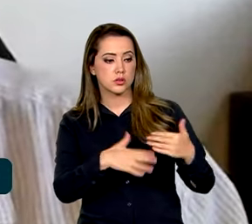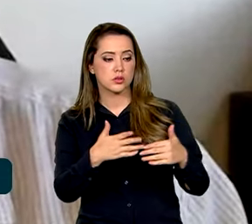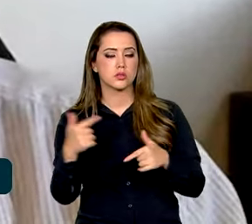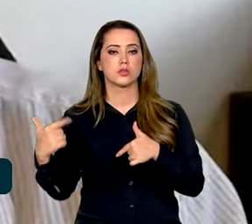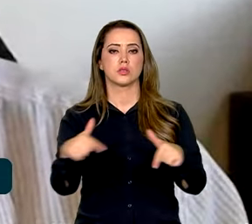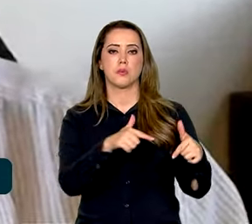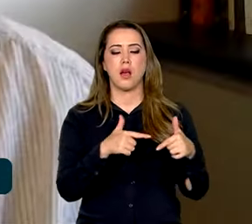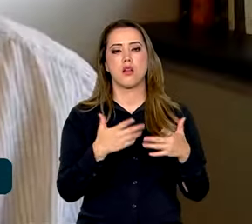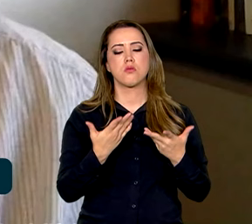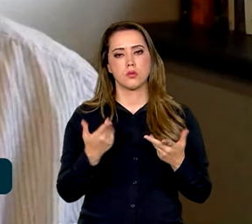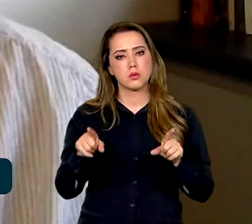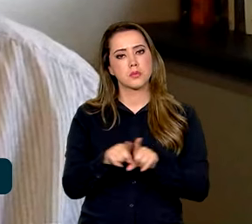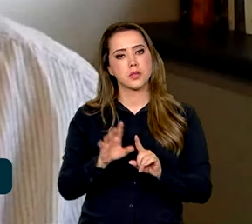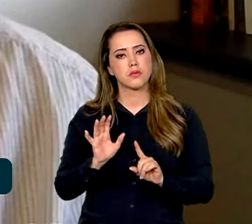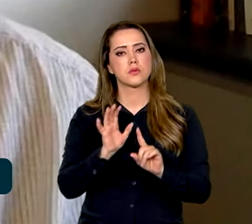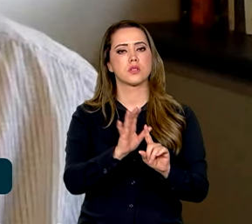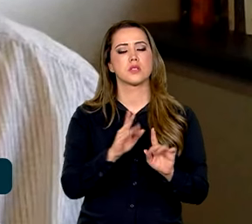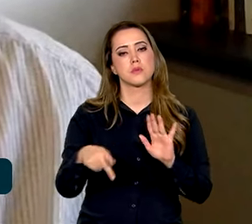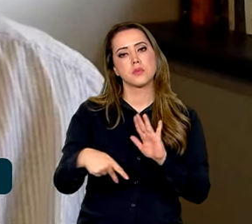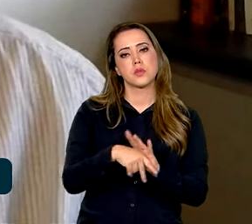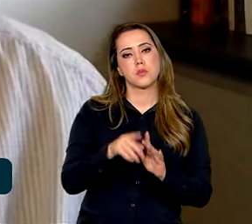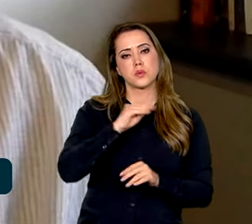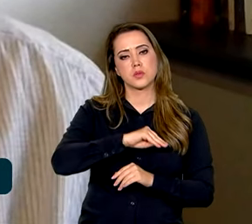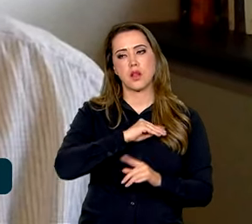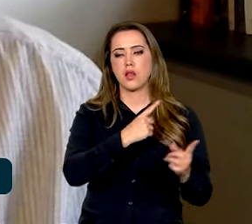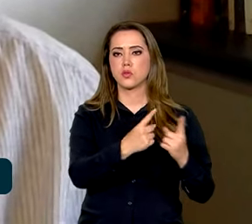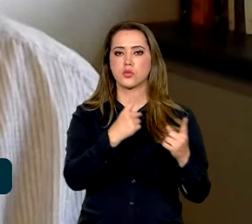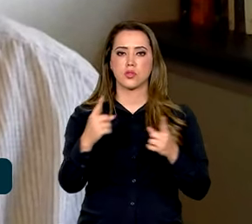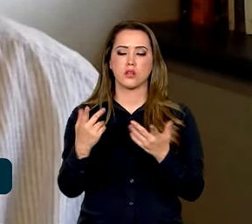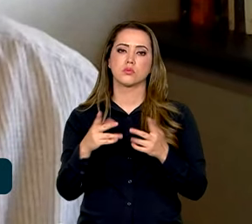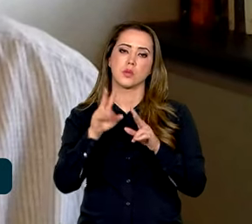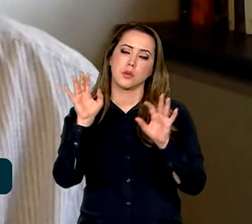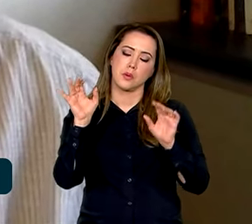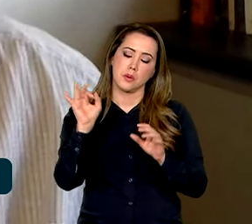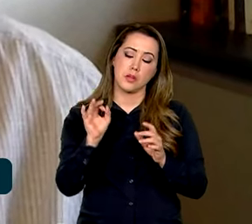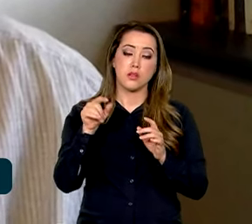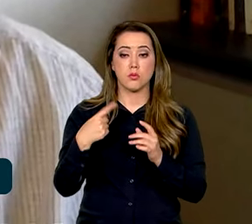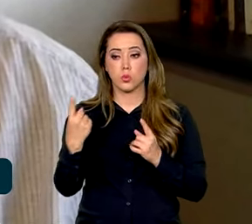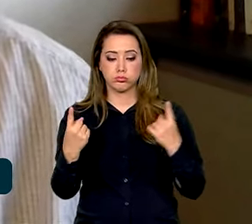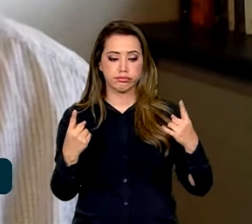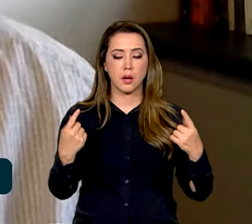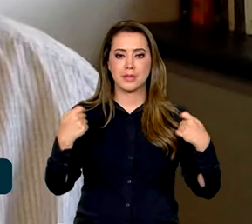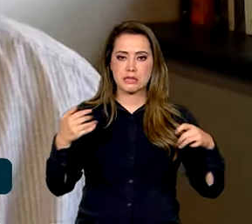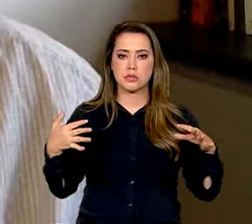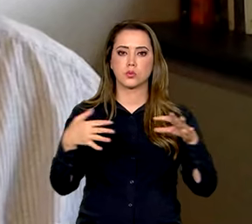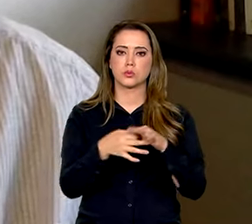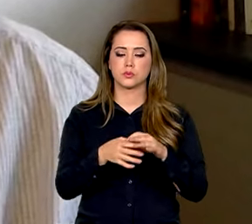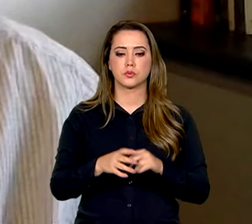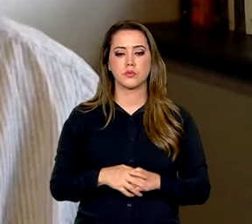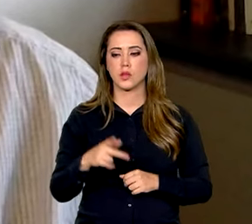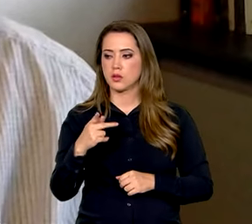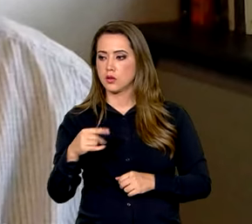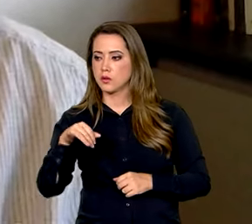no mercado influi diretamente na renda do brasileiro e um fator depende do outro. A gente deve ter um PIB, um crescimento